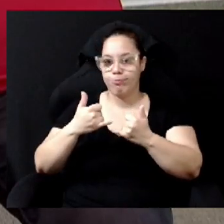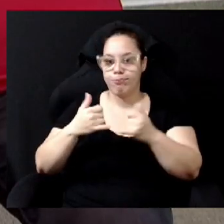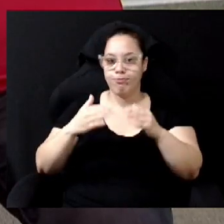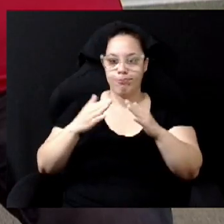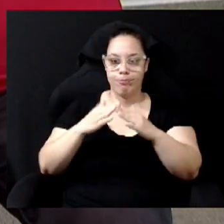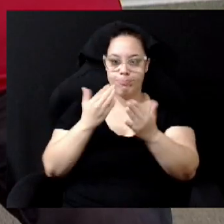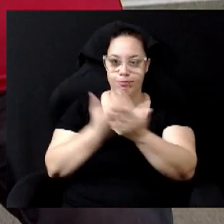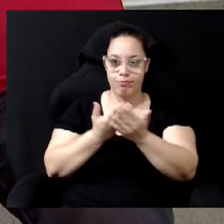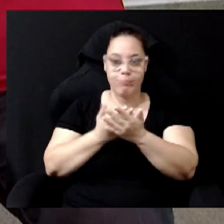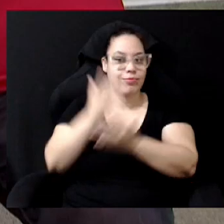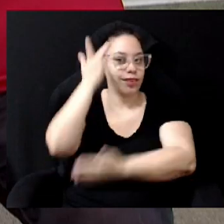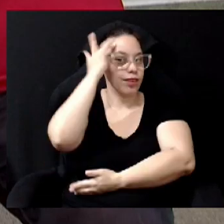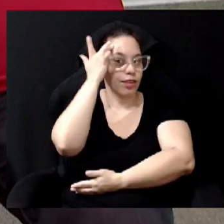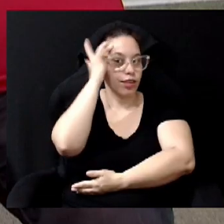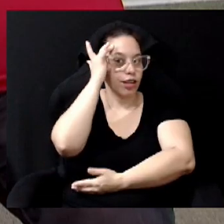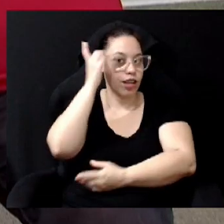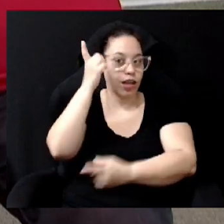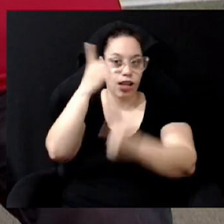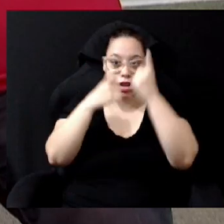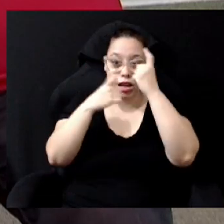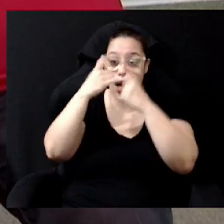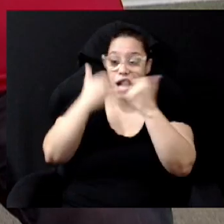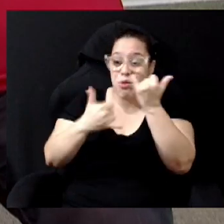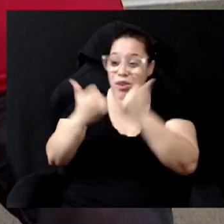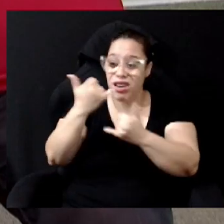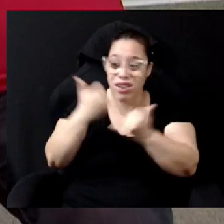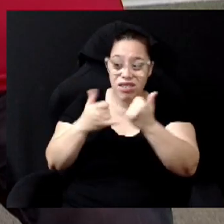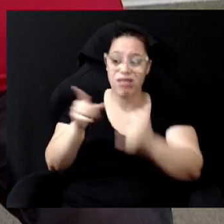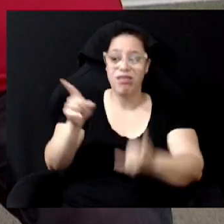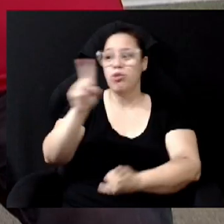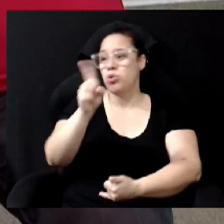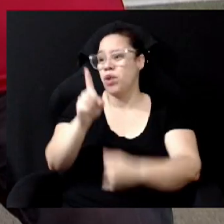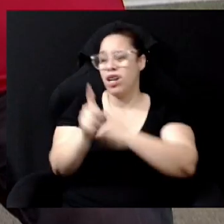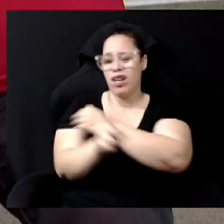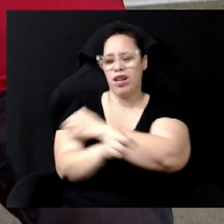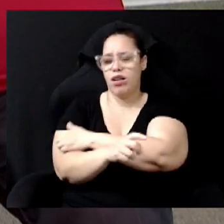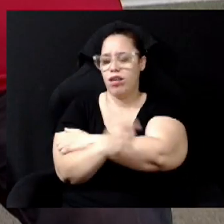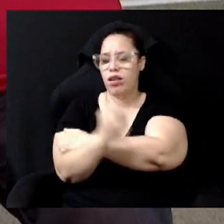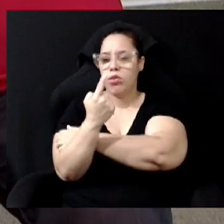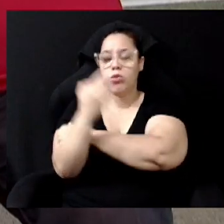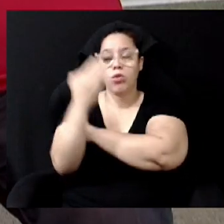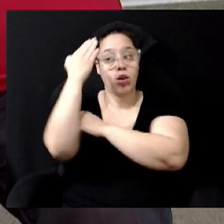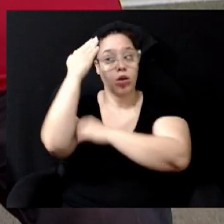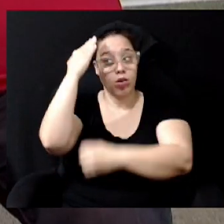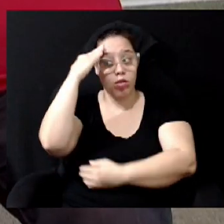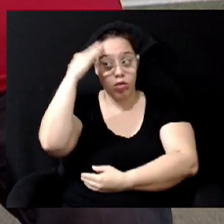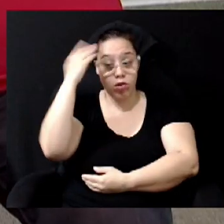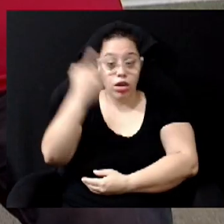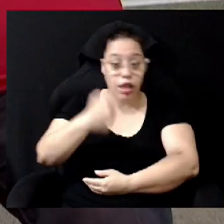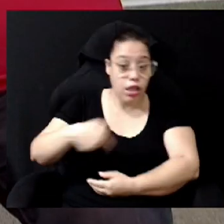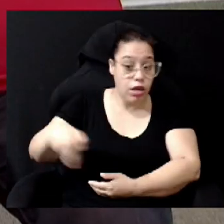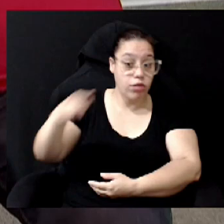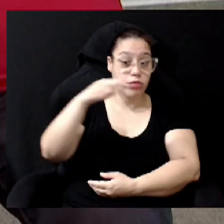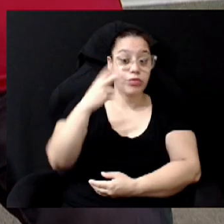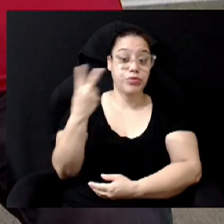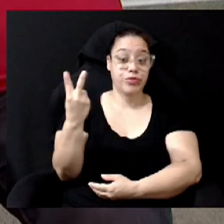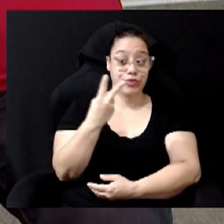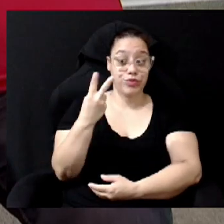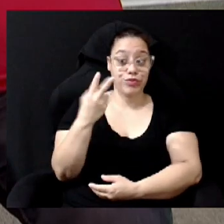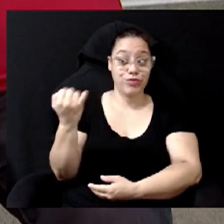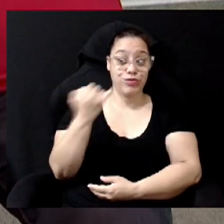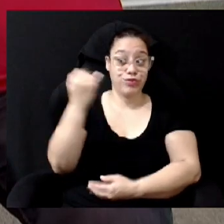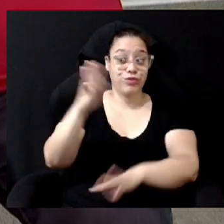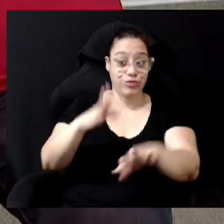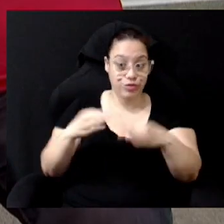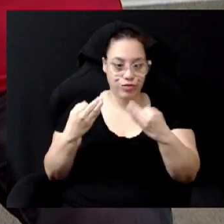que muitas vezes essa violência é uma brincadeira, e não é uma brincadeira. Esse primeiro entendimento entre eles. Segundo, a importância das famílias